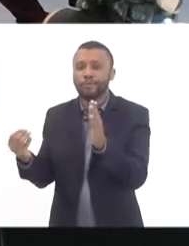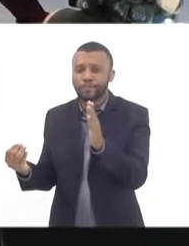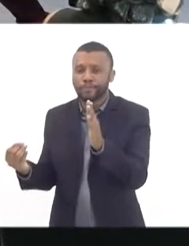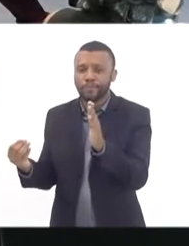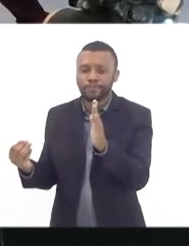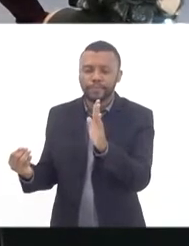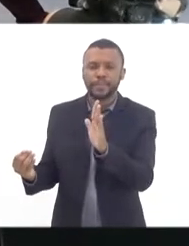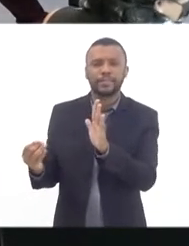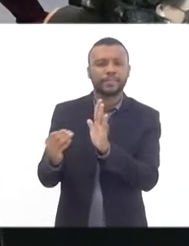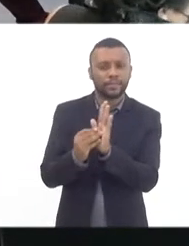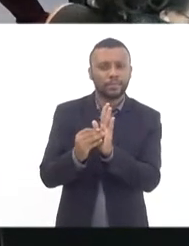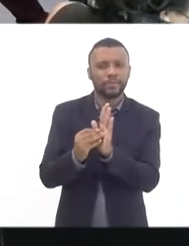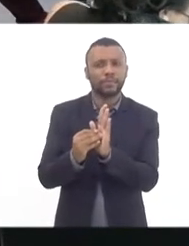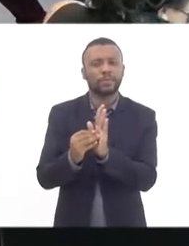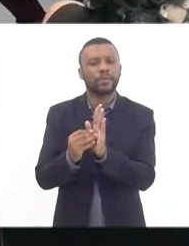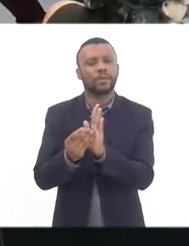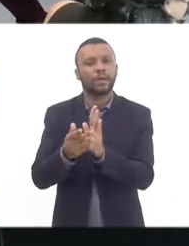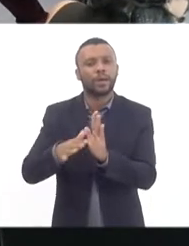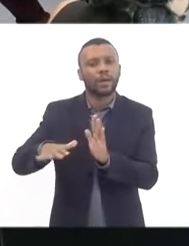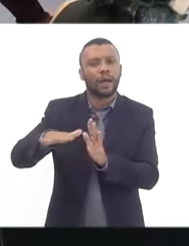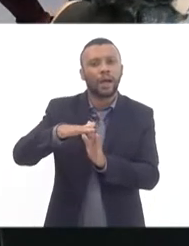né,